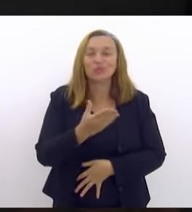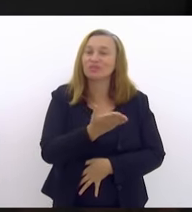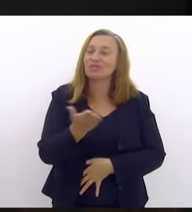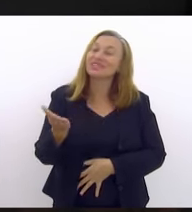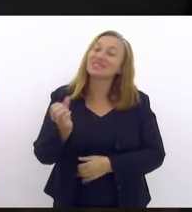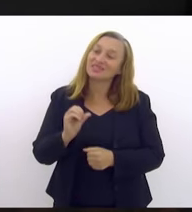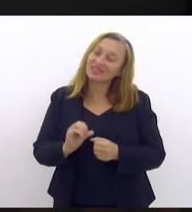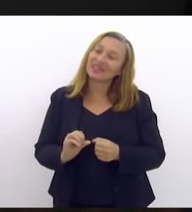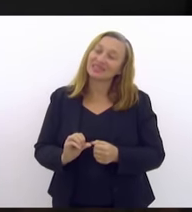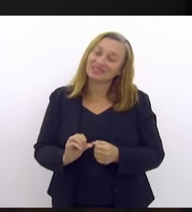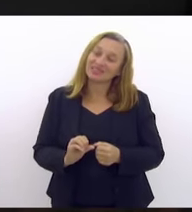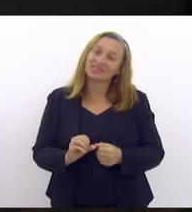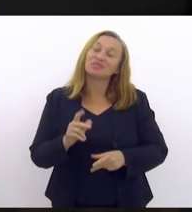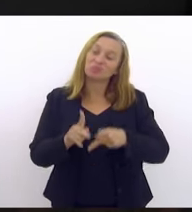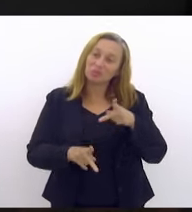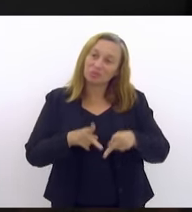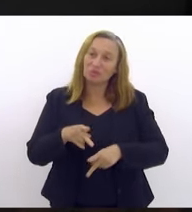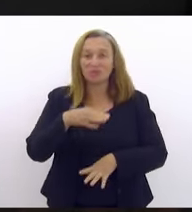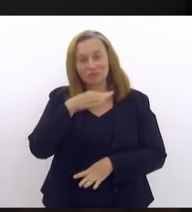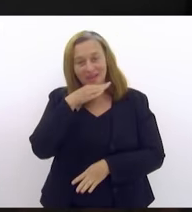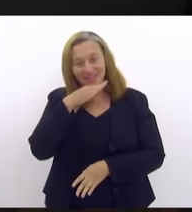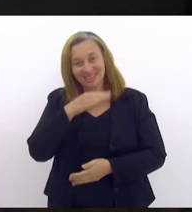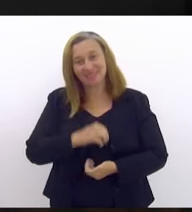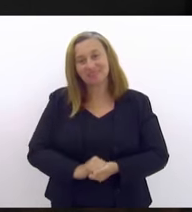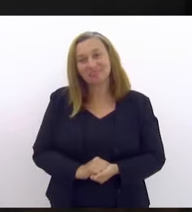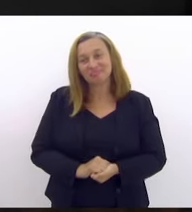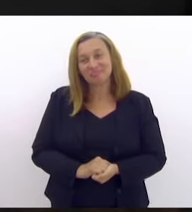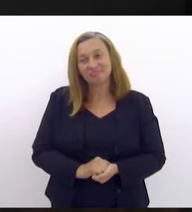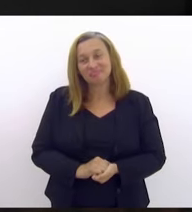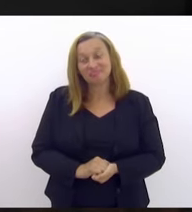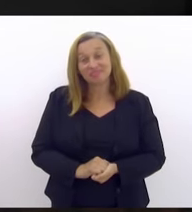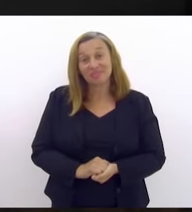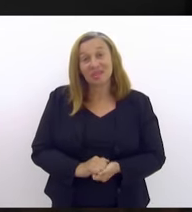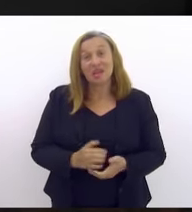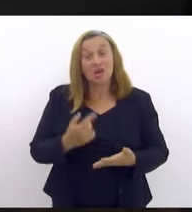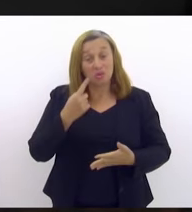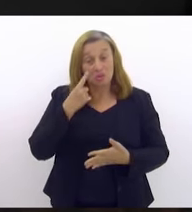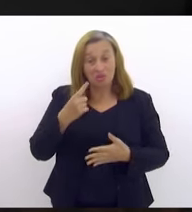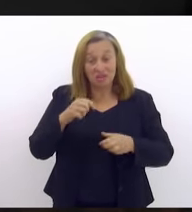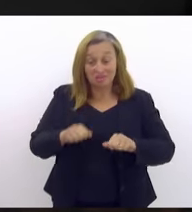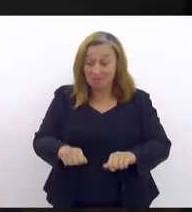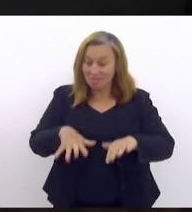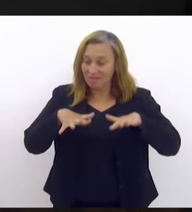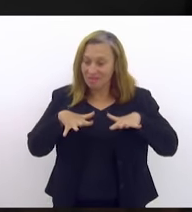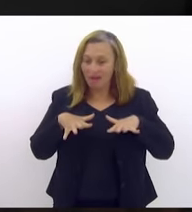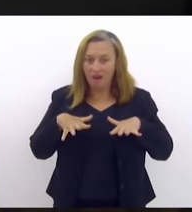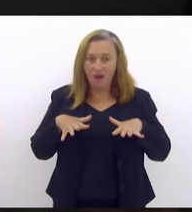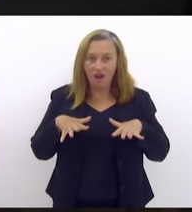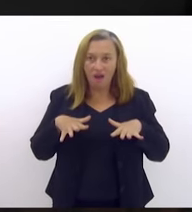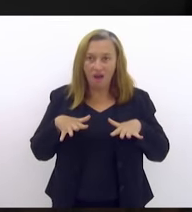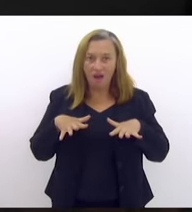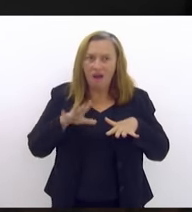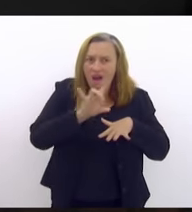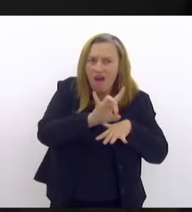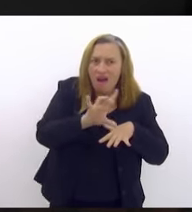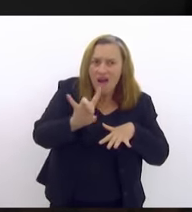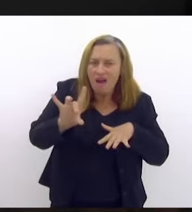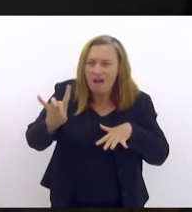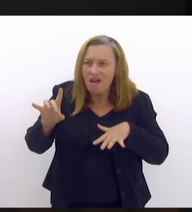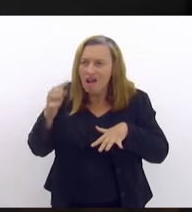têm feito para a população de Mangaratiba. E quando eu vejo esse plenário aqui, com cada